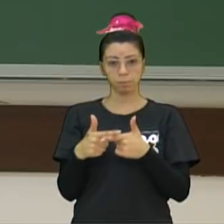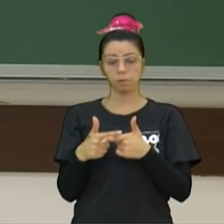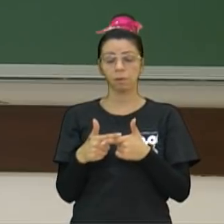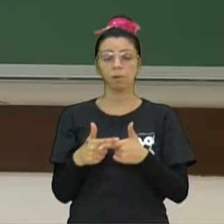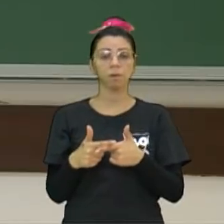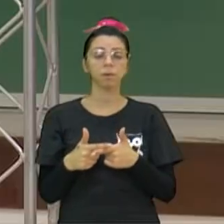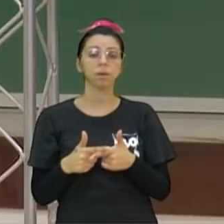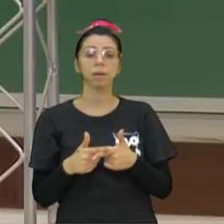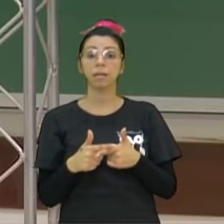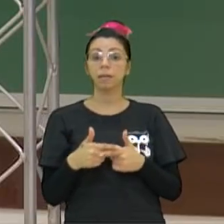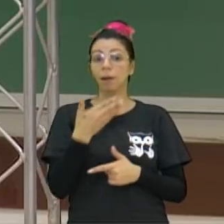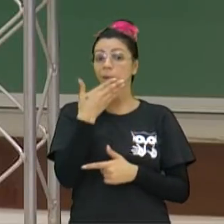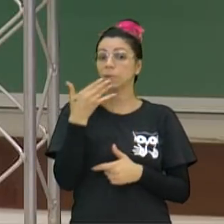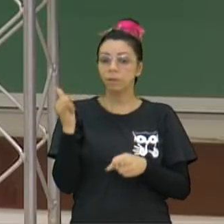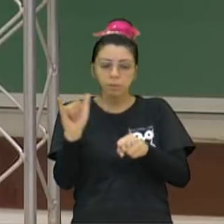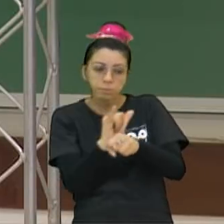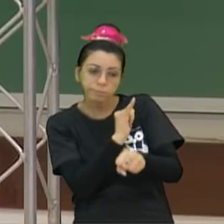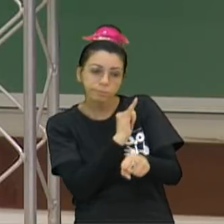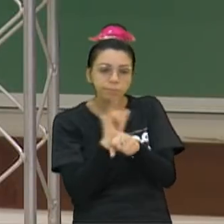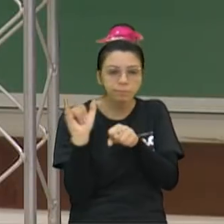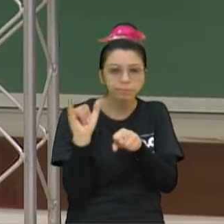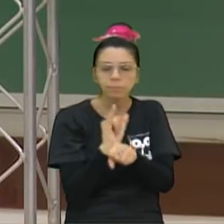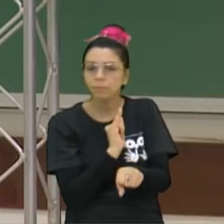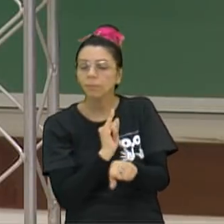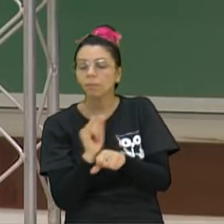melhor estratégia para que a gente possa